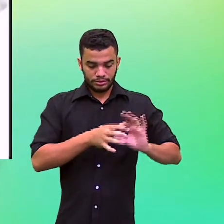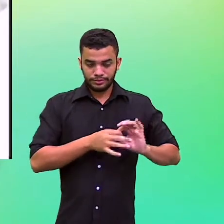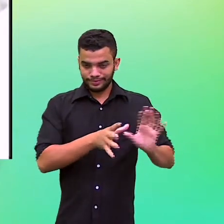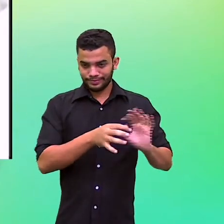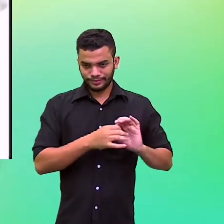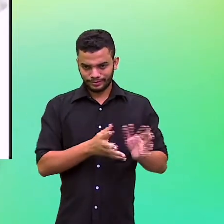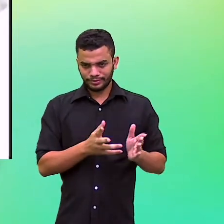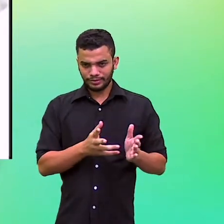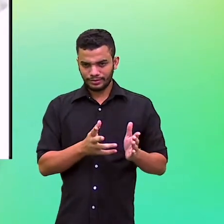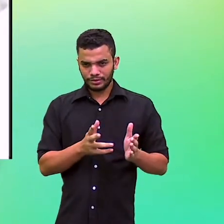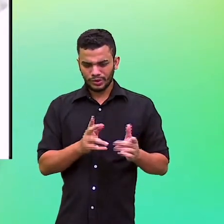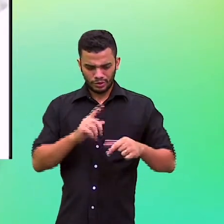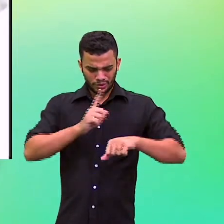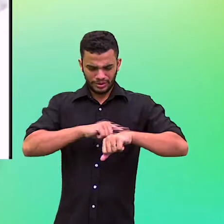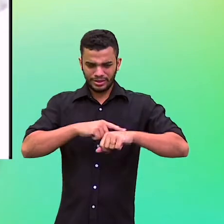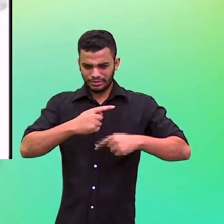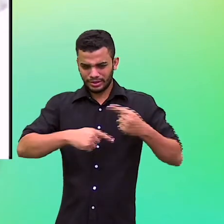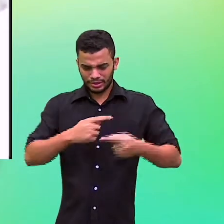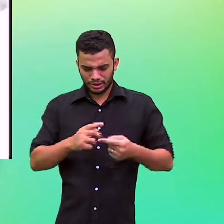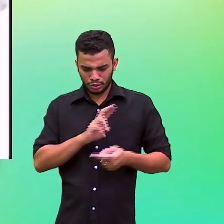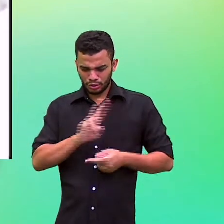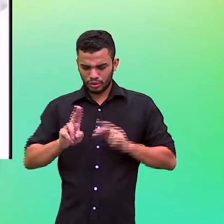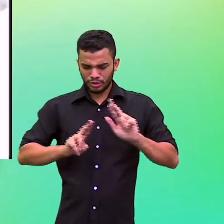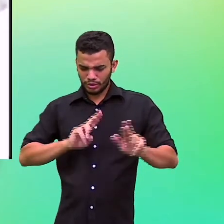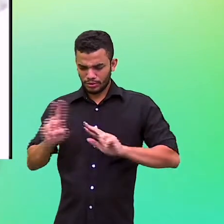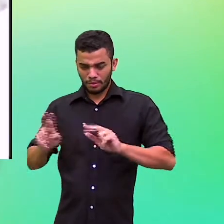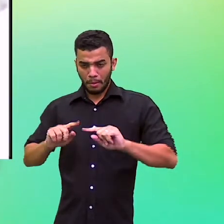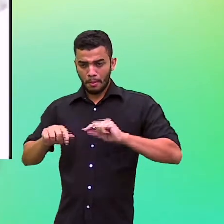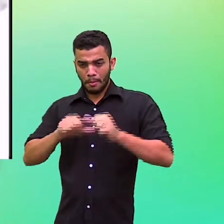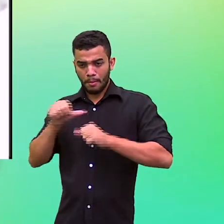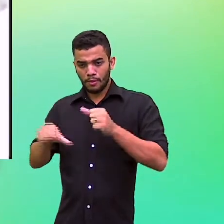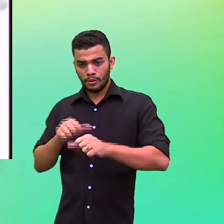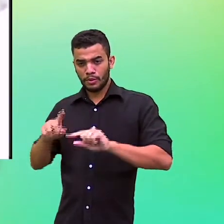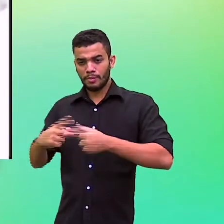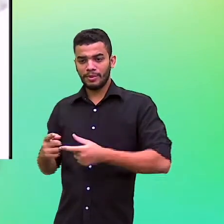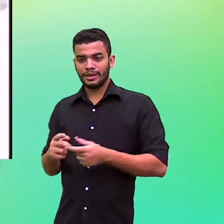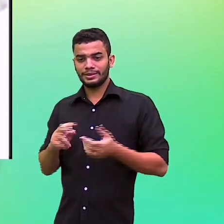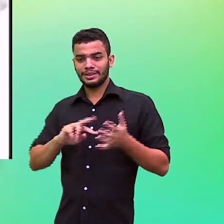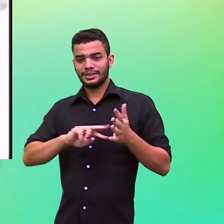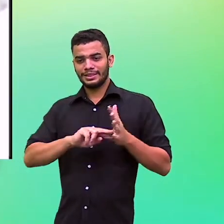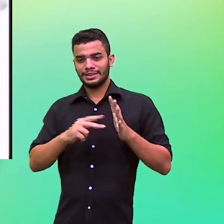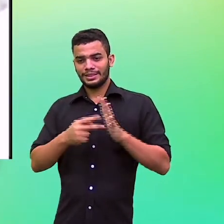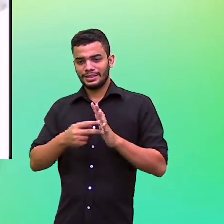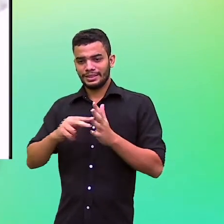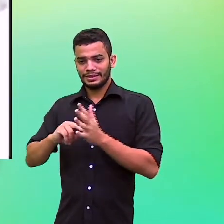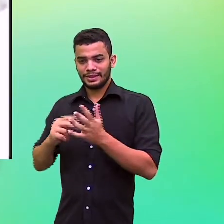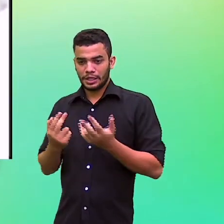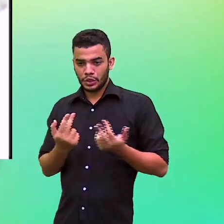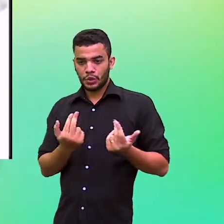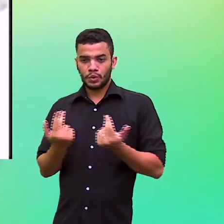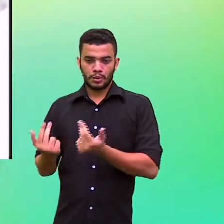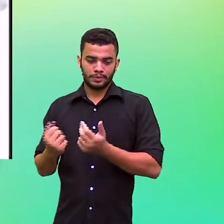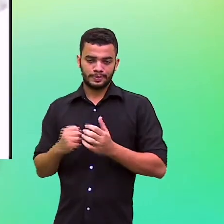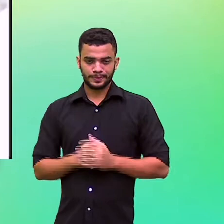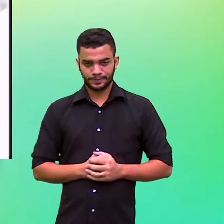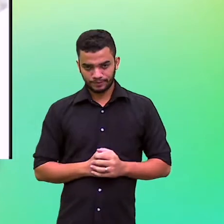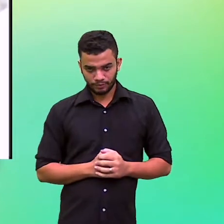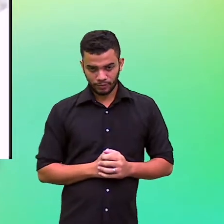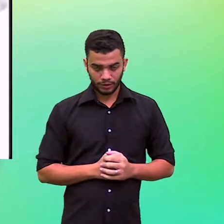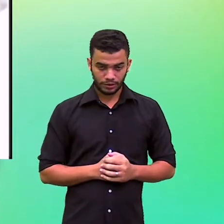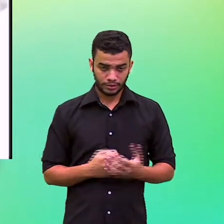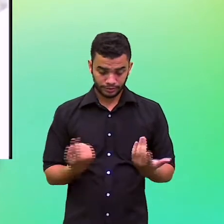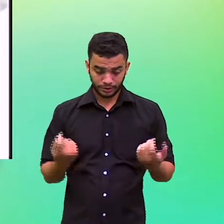dos partidos políticos. E vamos conhecer a fundo o que o Partido Conservador trazia e quais